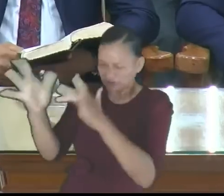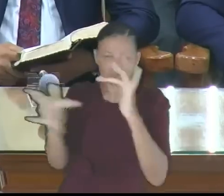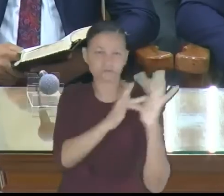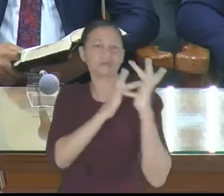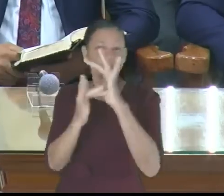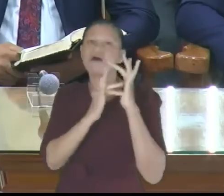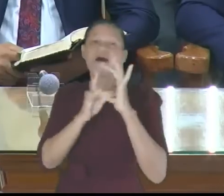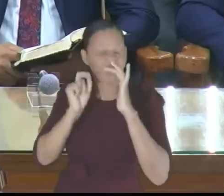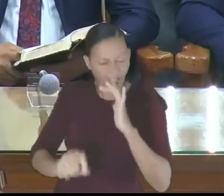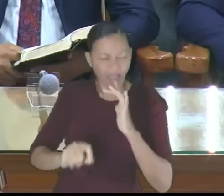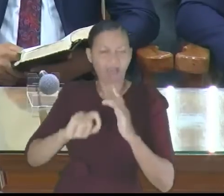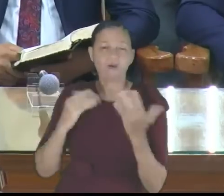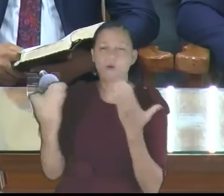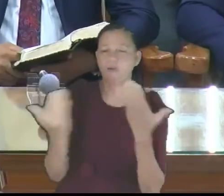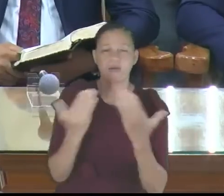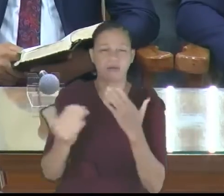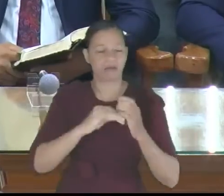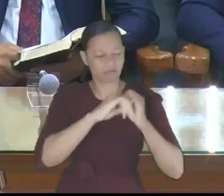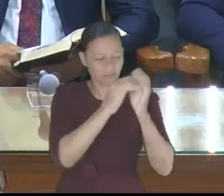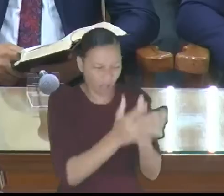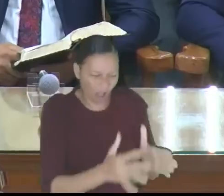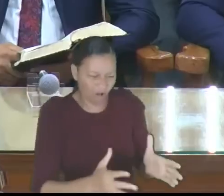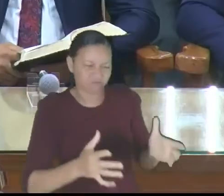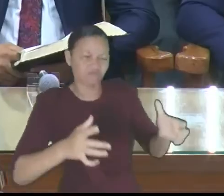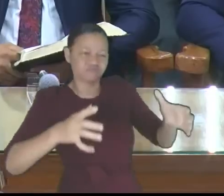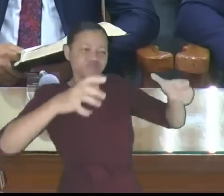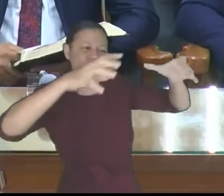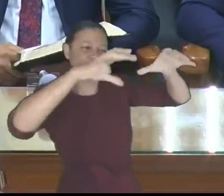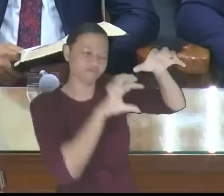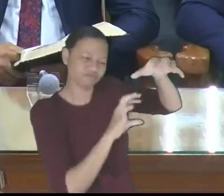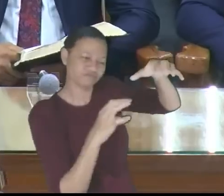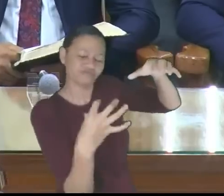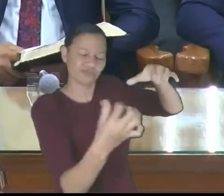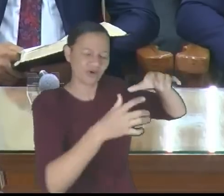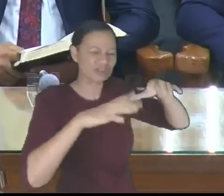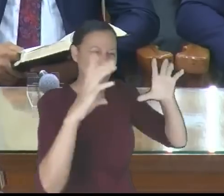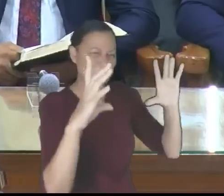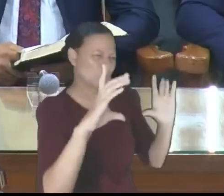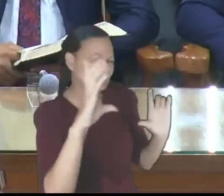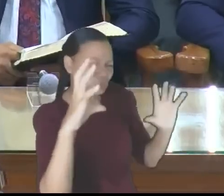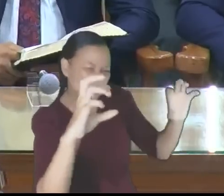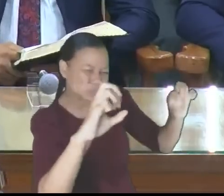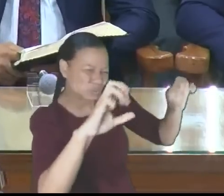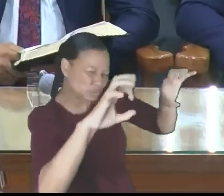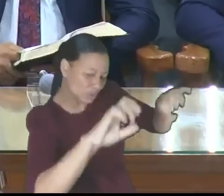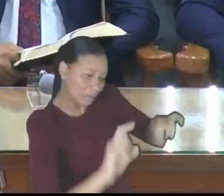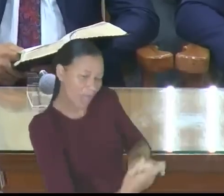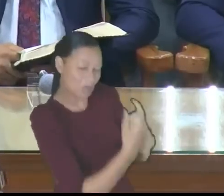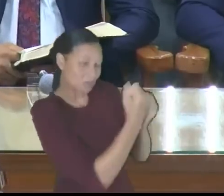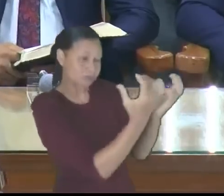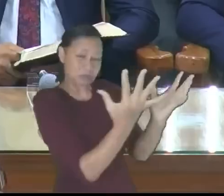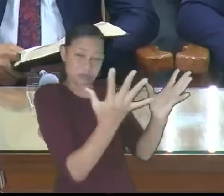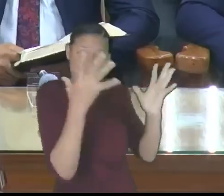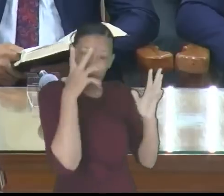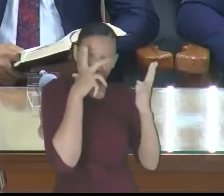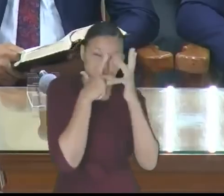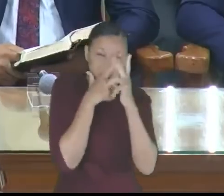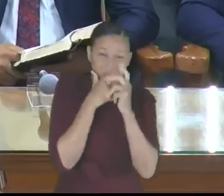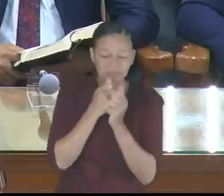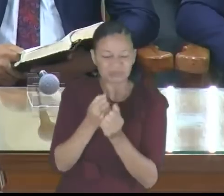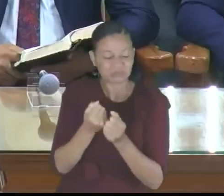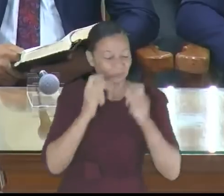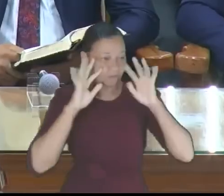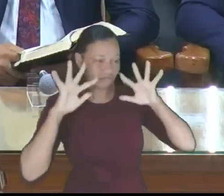é a macieira no meio das árvores do bosque. Quem pode dar glória a este Jesus maravilhoso? Ele se destaca